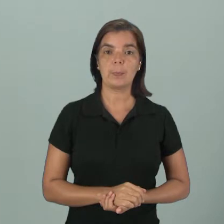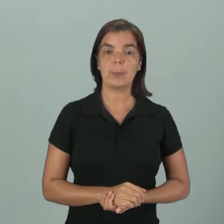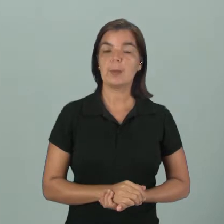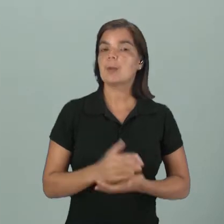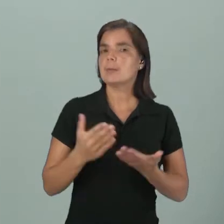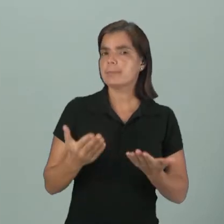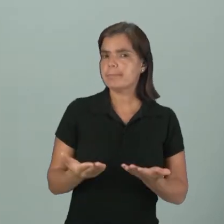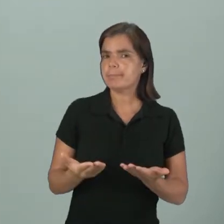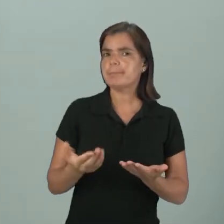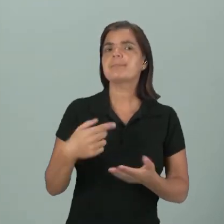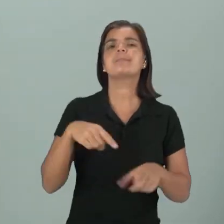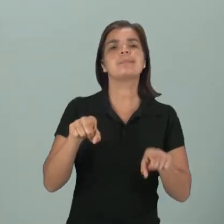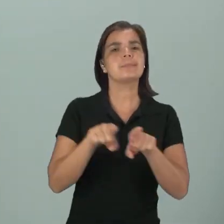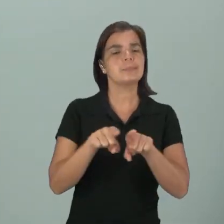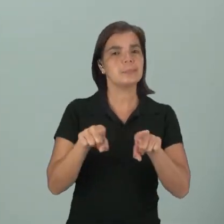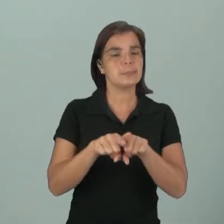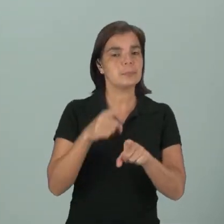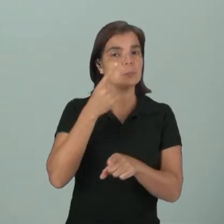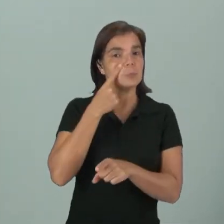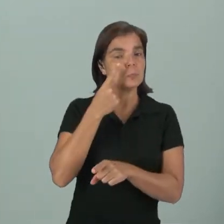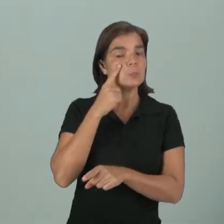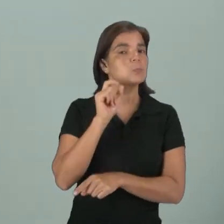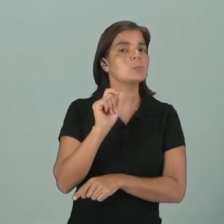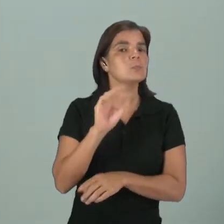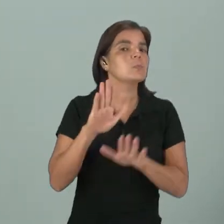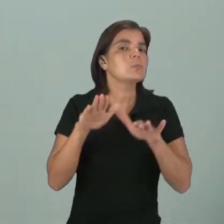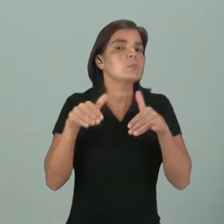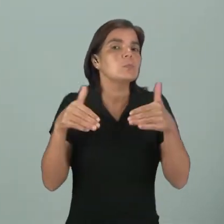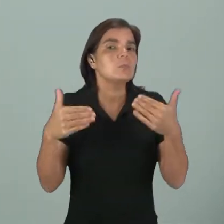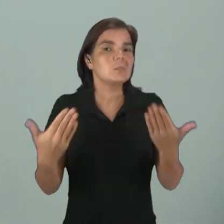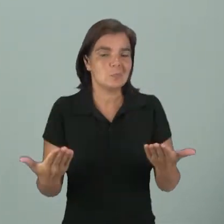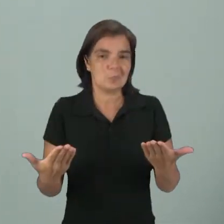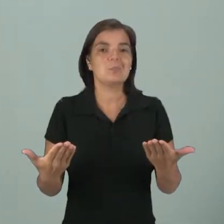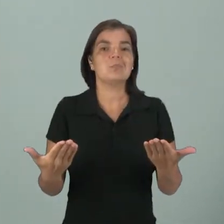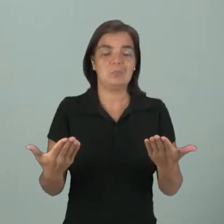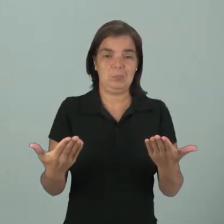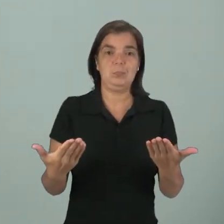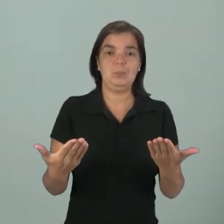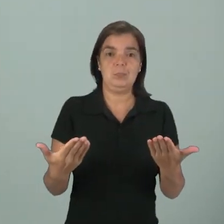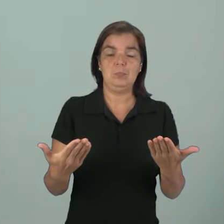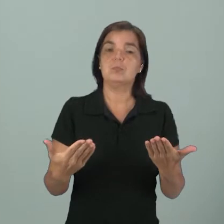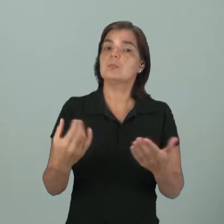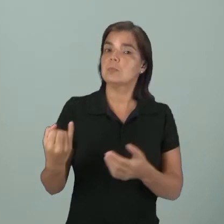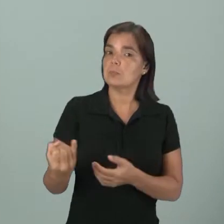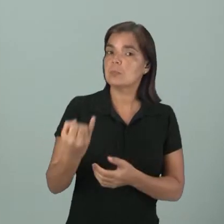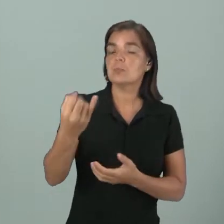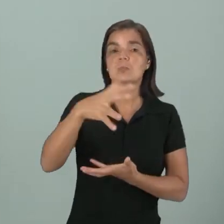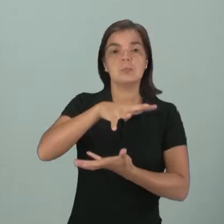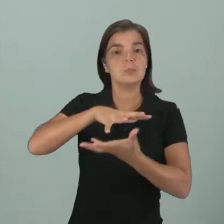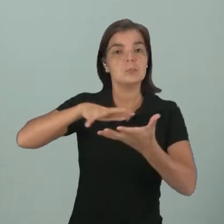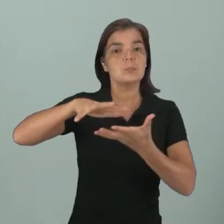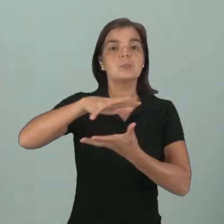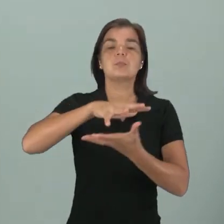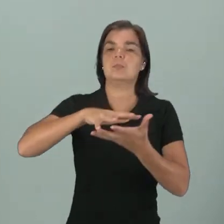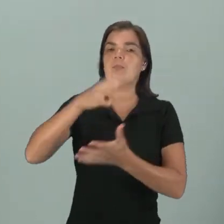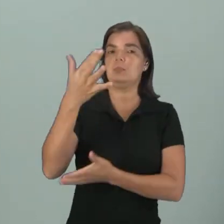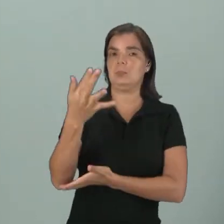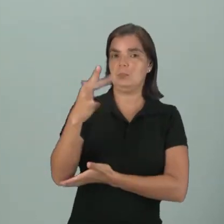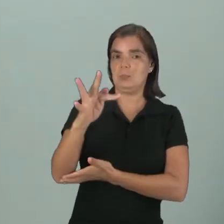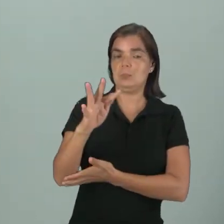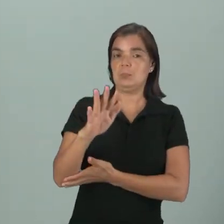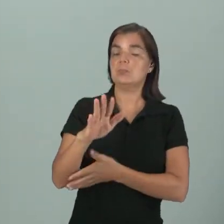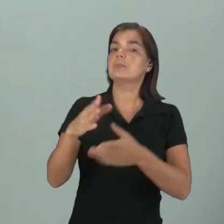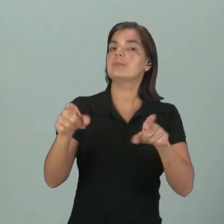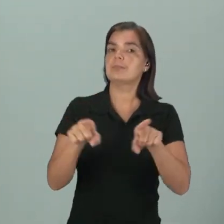1799. Só que nós também temos que analisar quais foram os grandes efeitos da Revolução Francesa e que,